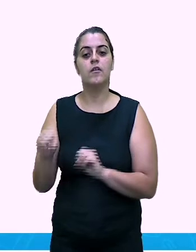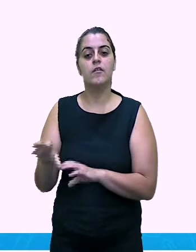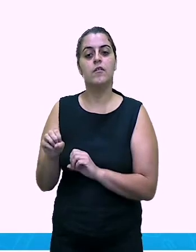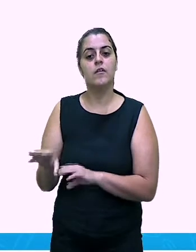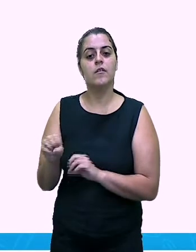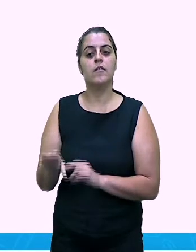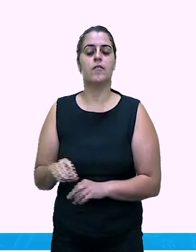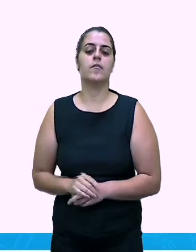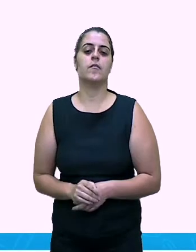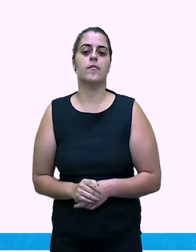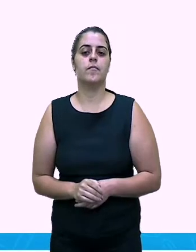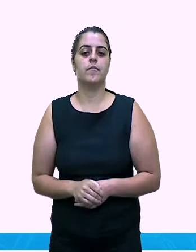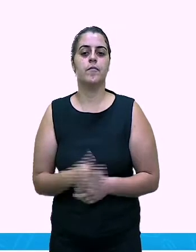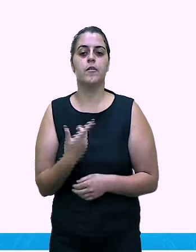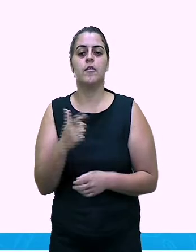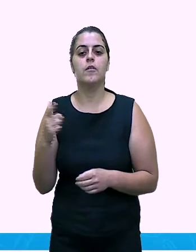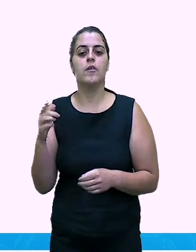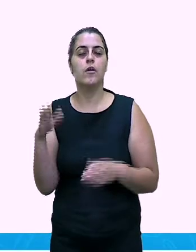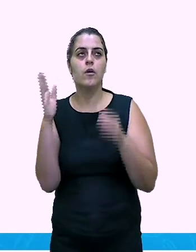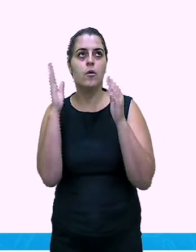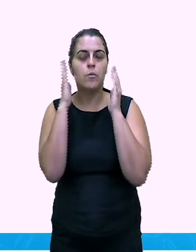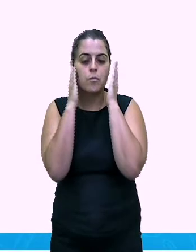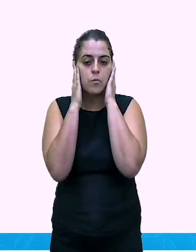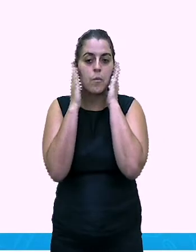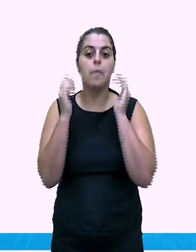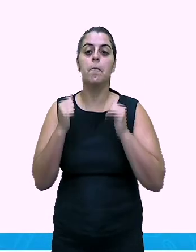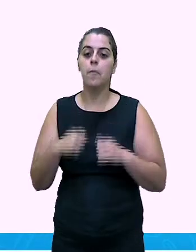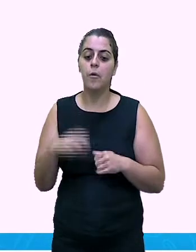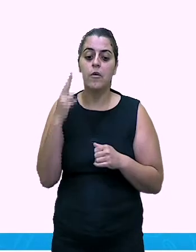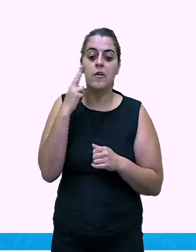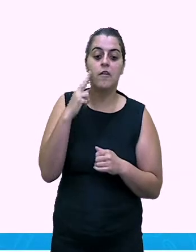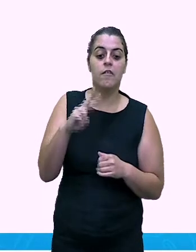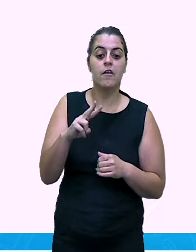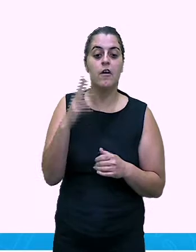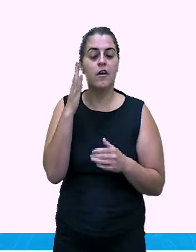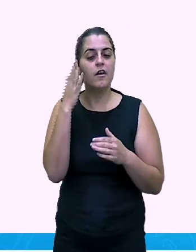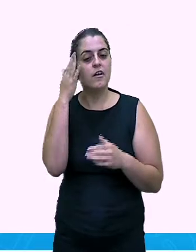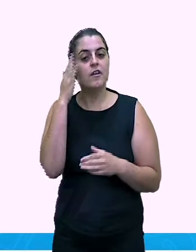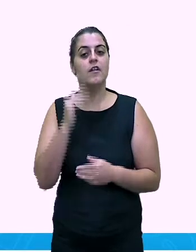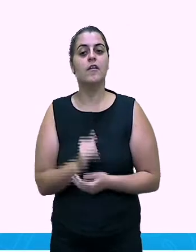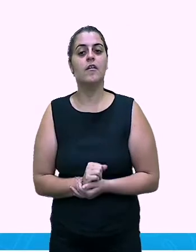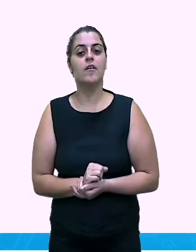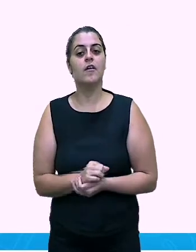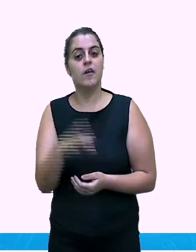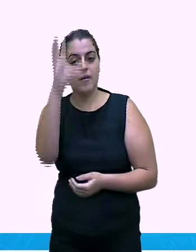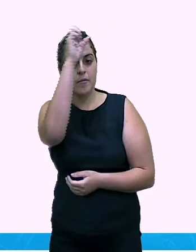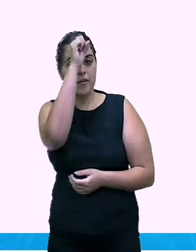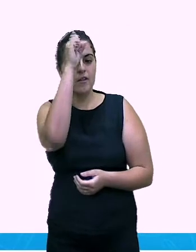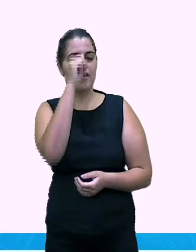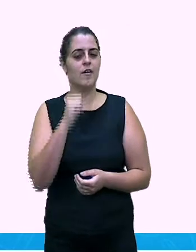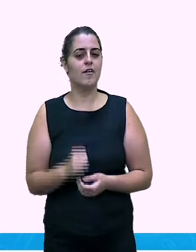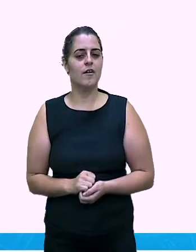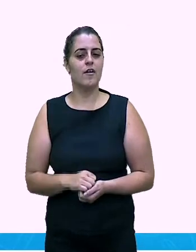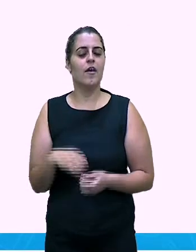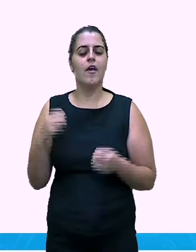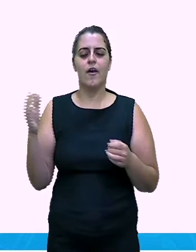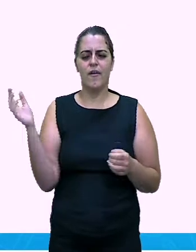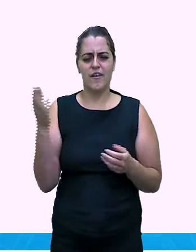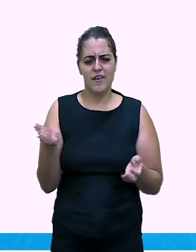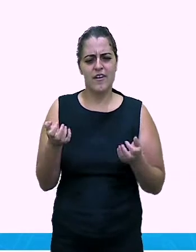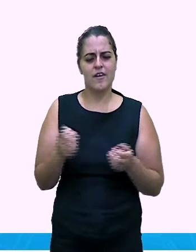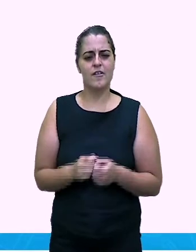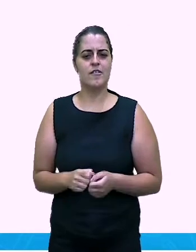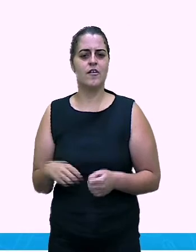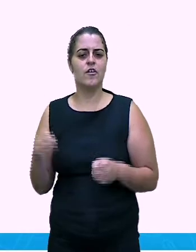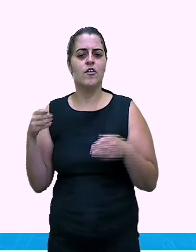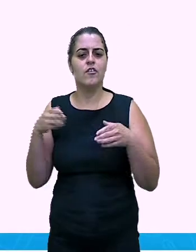não tem a audição, possa participar. Eu quero logo chegar em casa para